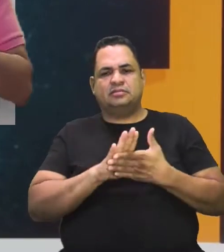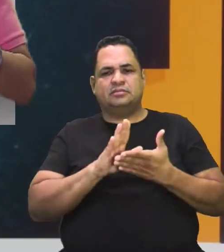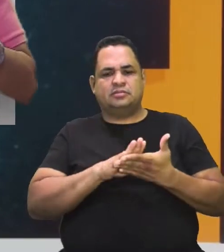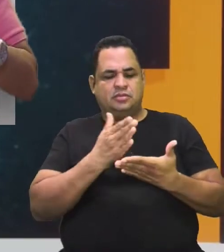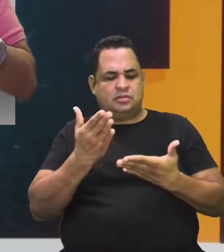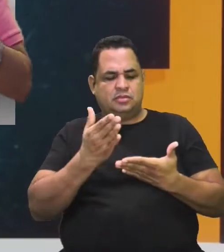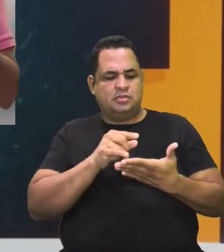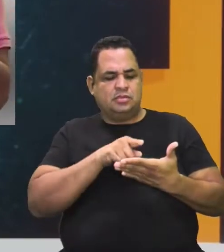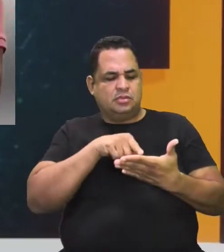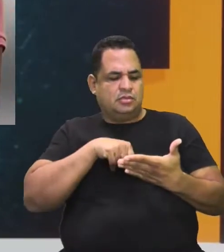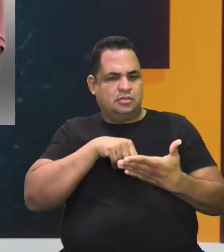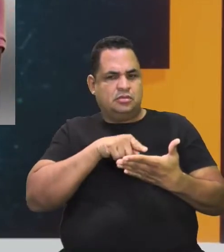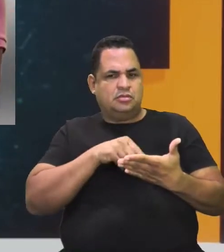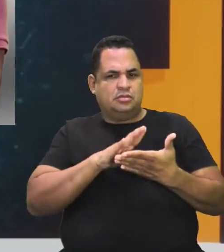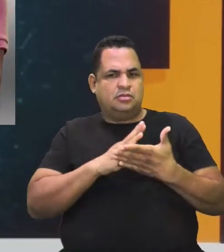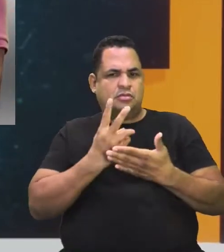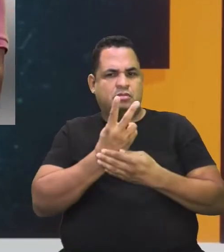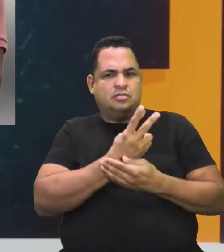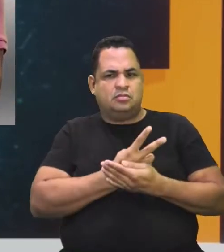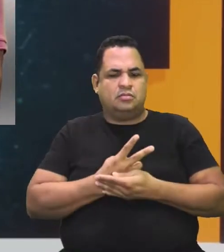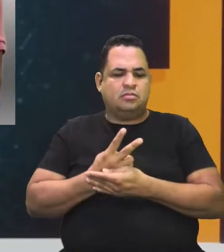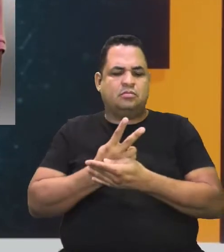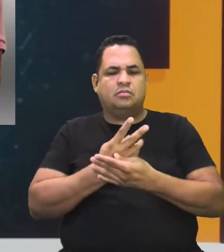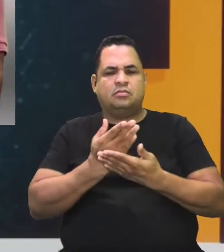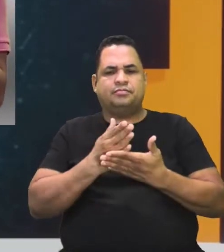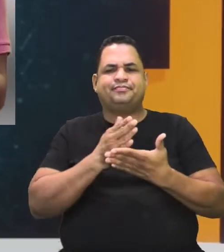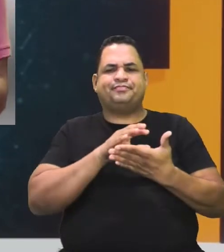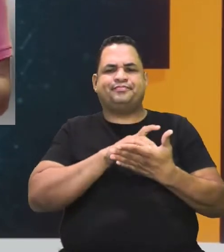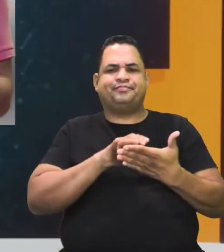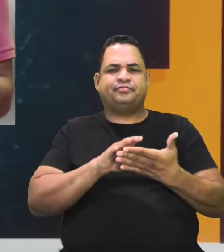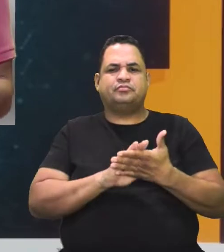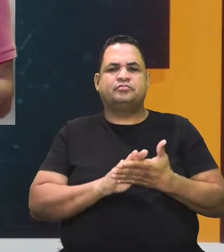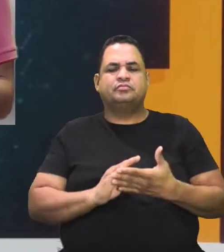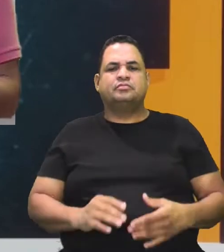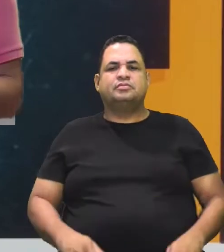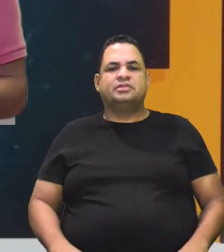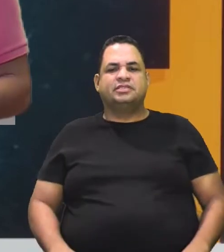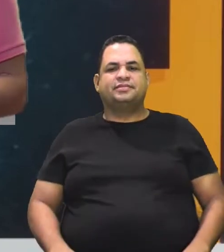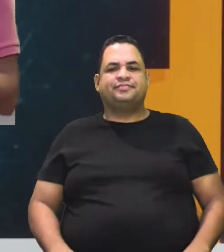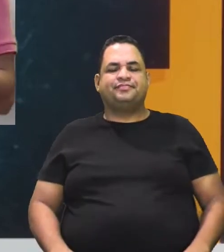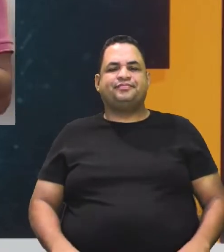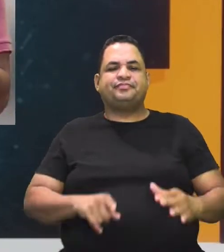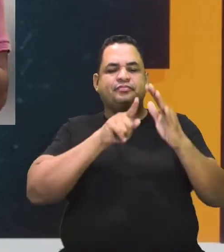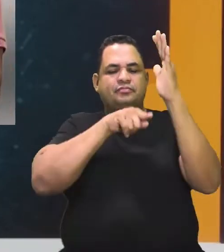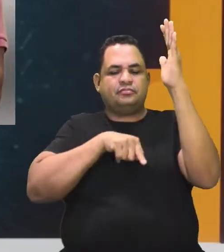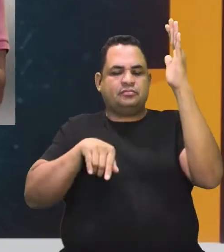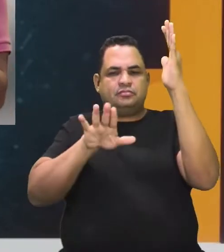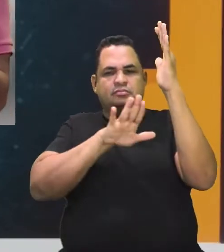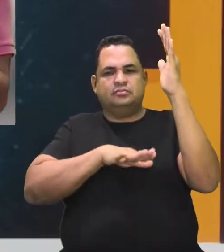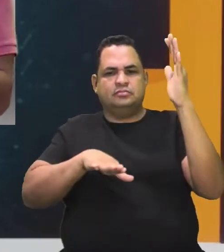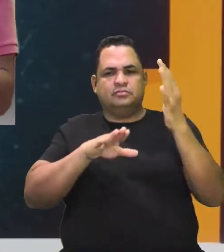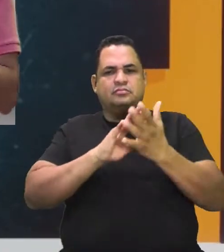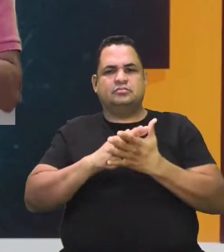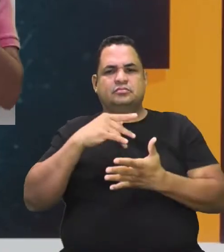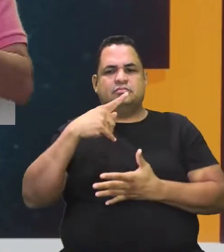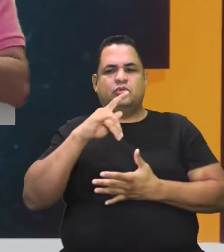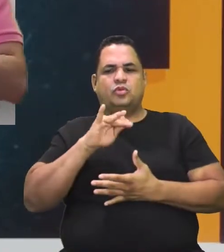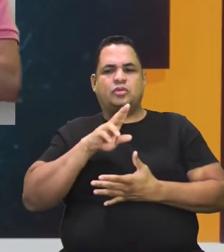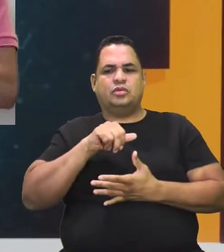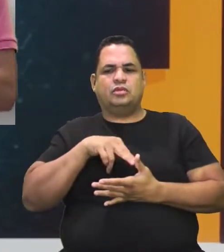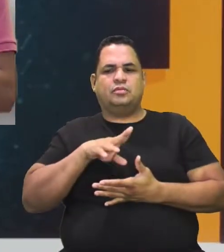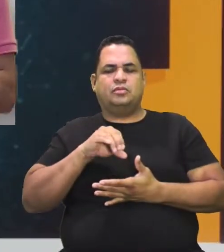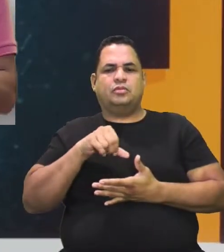abrir o GPS e procurar lá alguma coisa, é plano cartesiano. Já jogou Pokémon, de